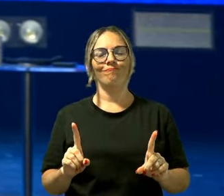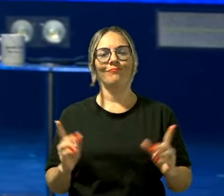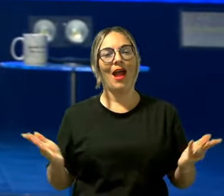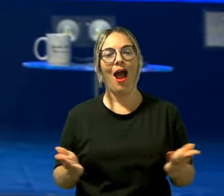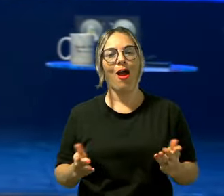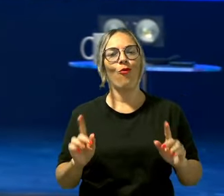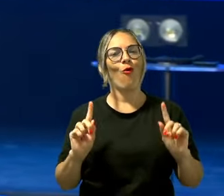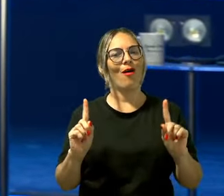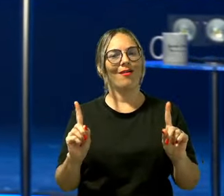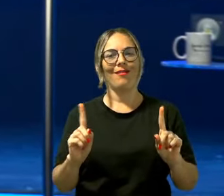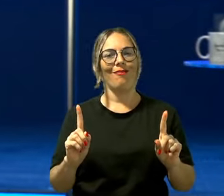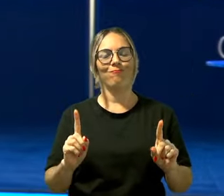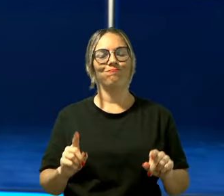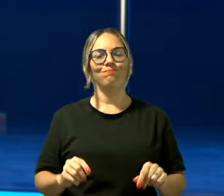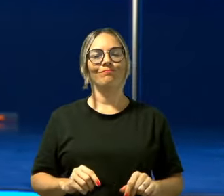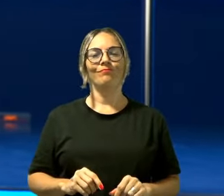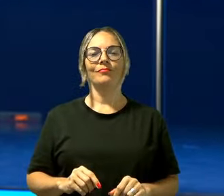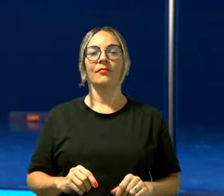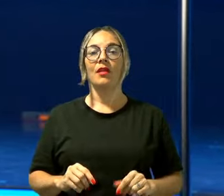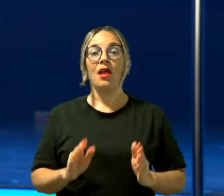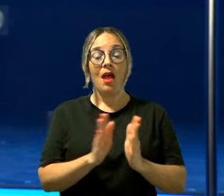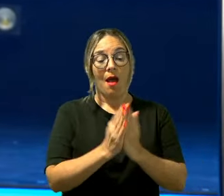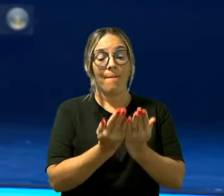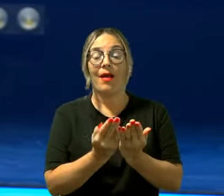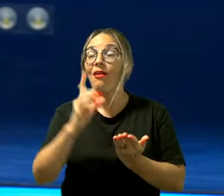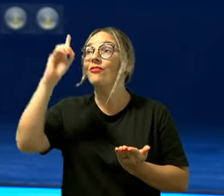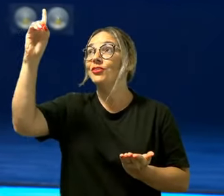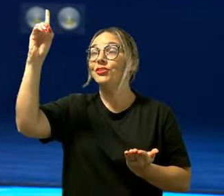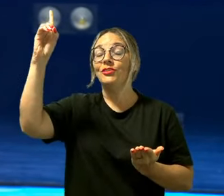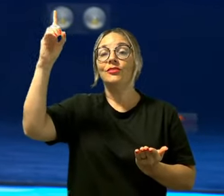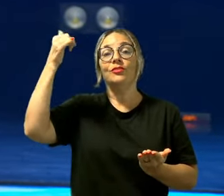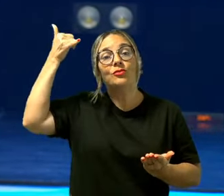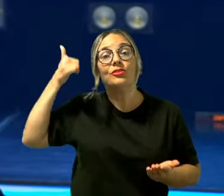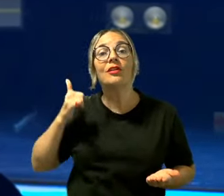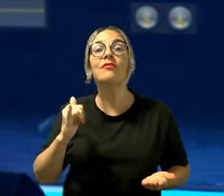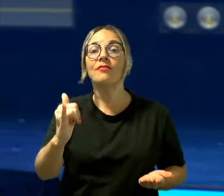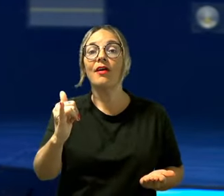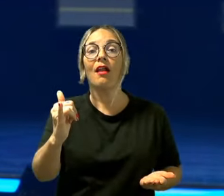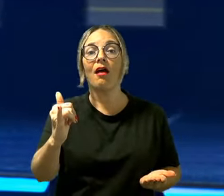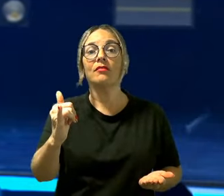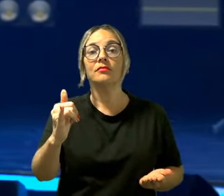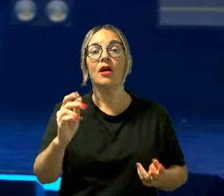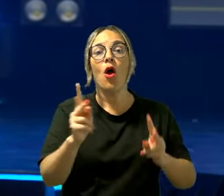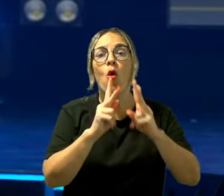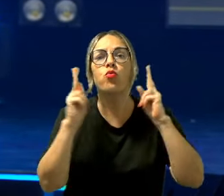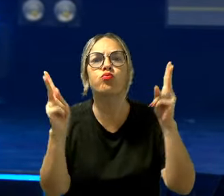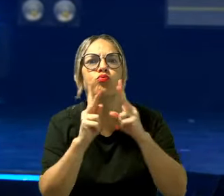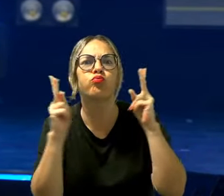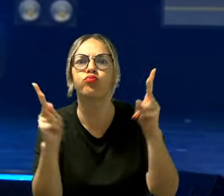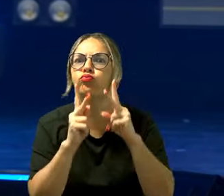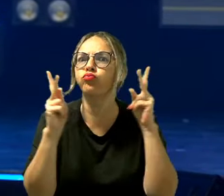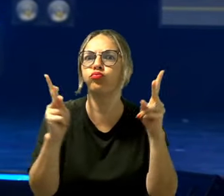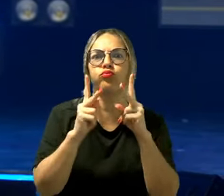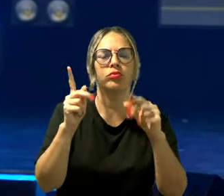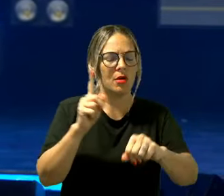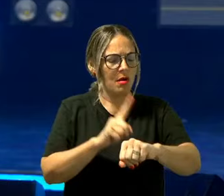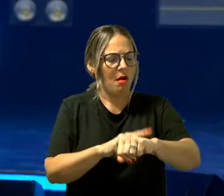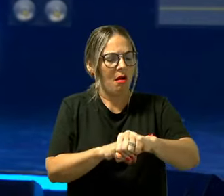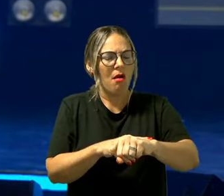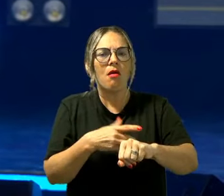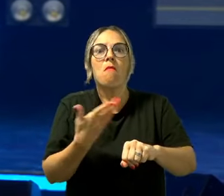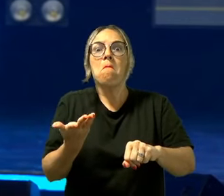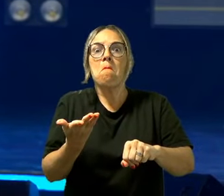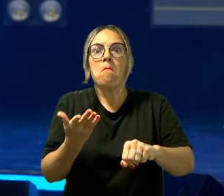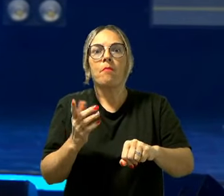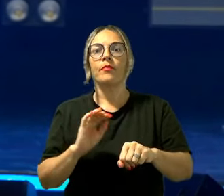A Bíblia diz que esse vento soprou a noite toda. Soprou quando, gente? A noite toda.